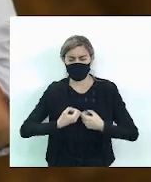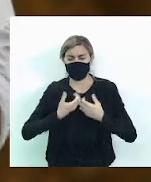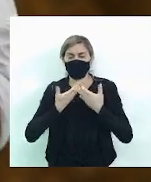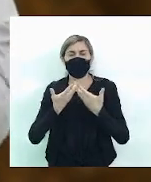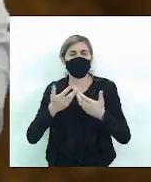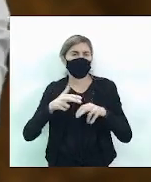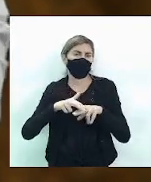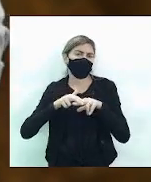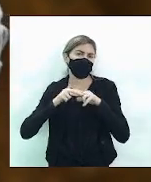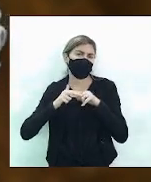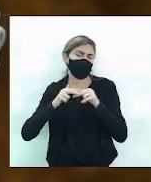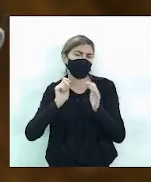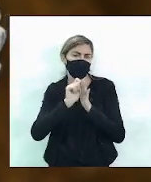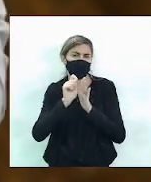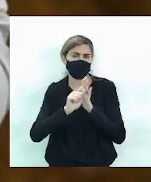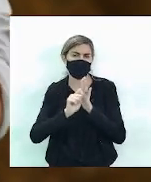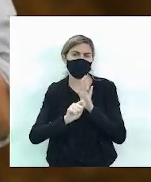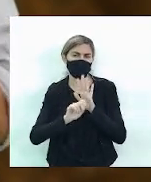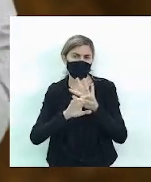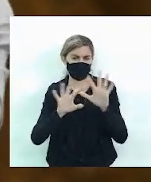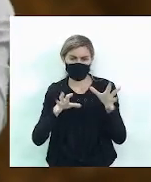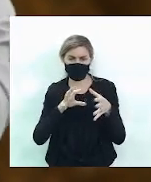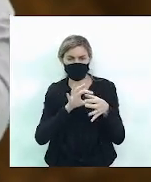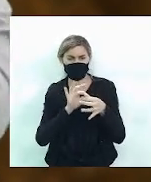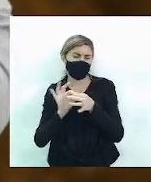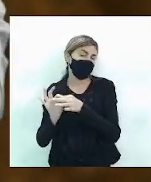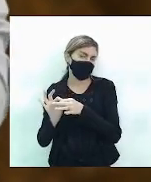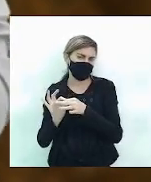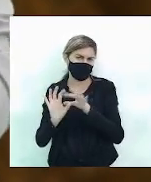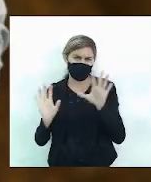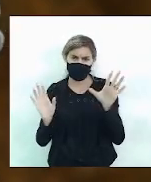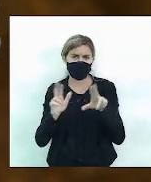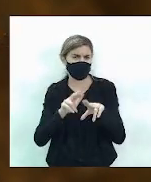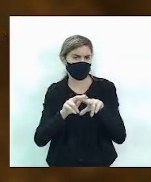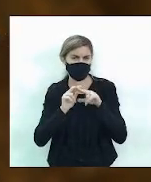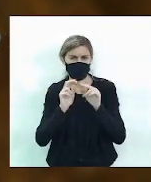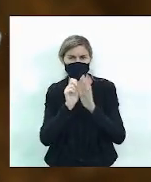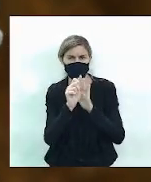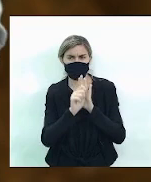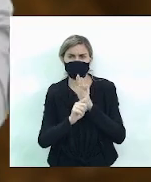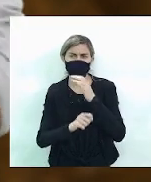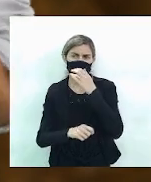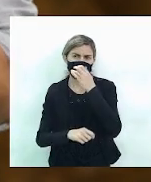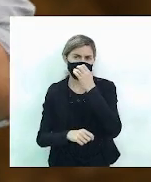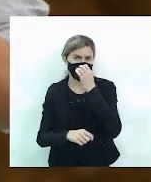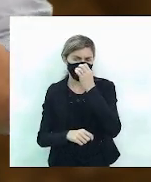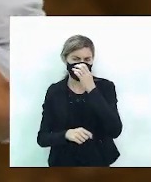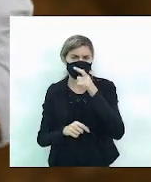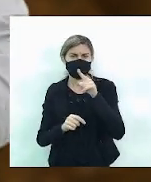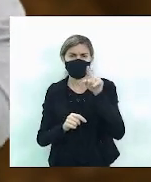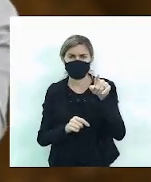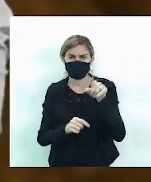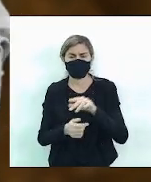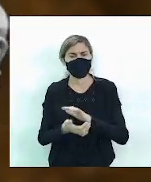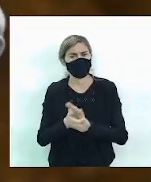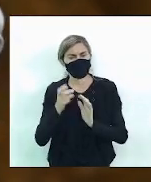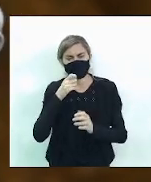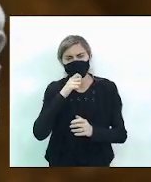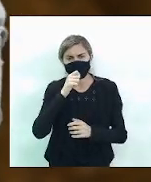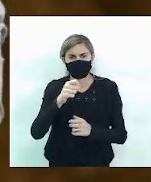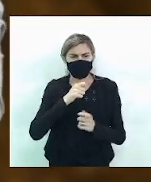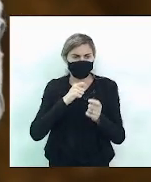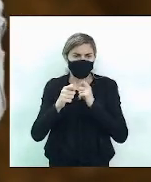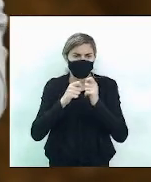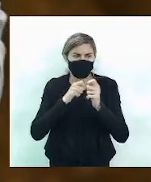buscar inspiração em alguma situação, algum contexto, algo vai motivá-lo a produzir. E aí, nessa entrevista, me chamou a atenção. Ele disse